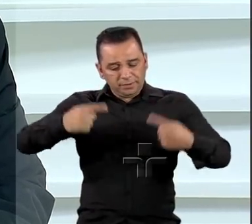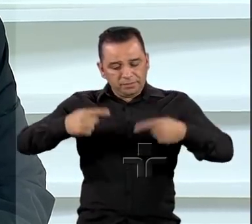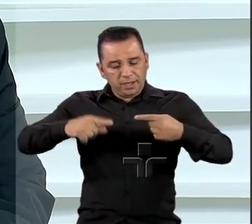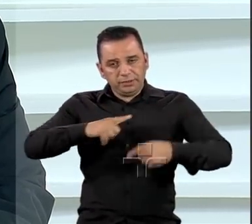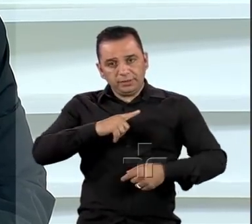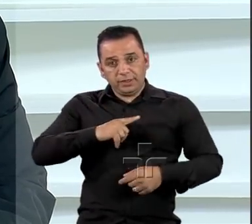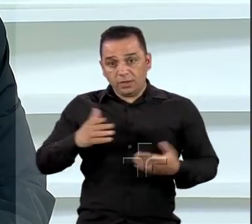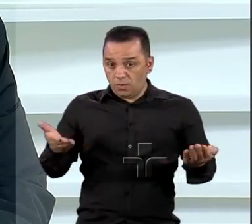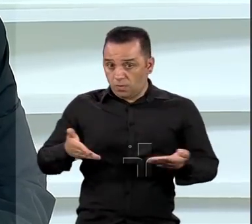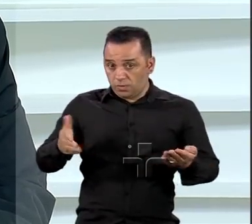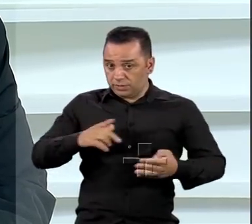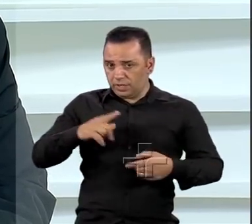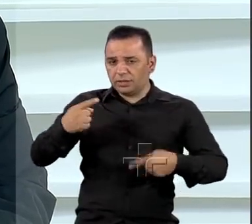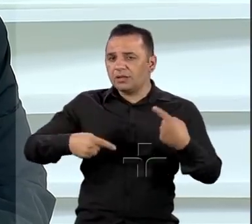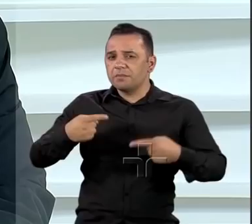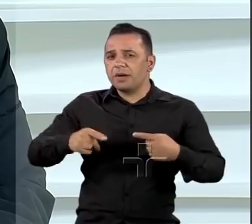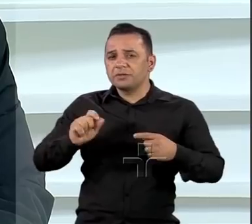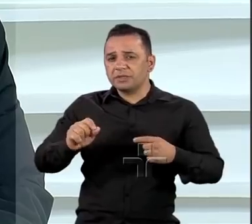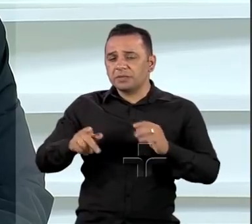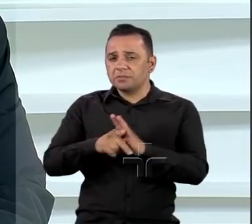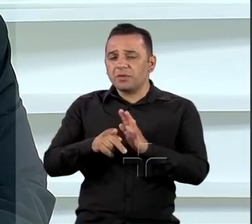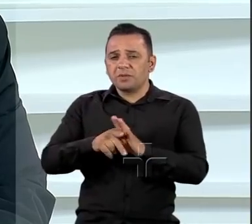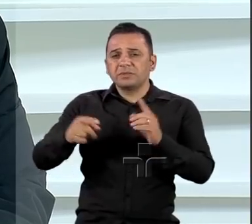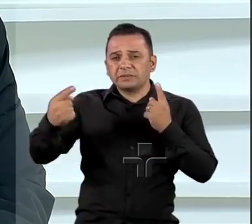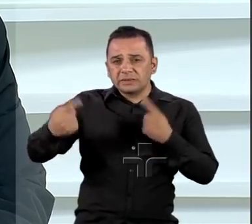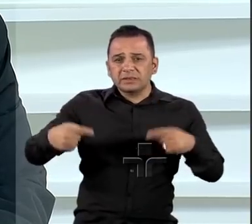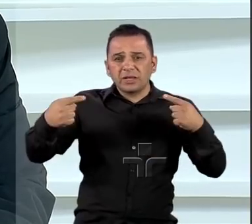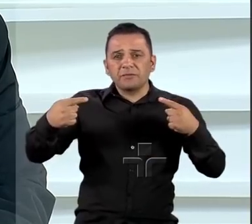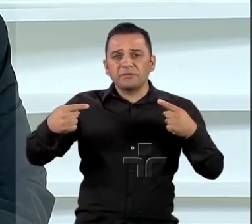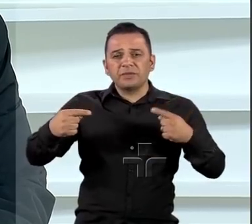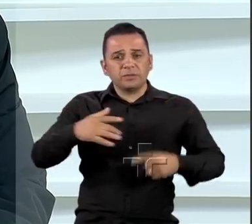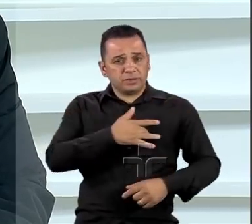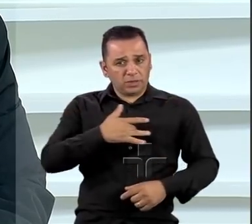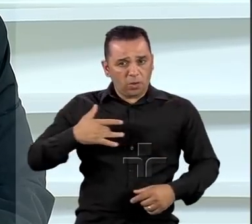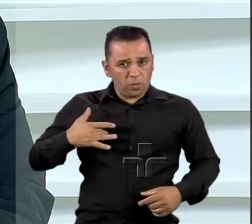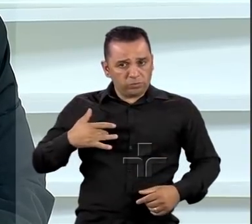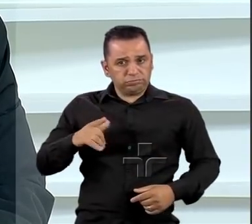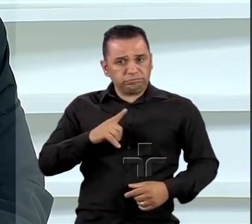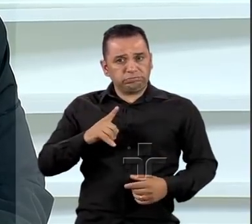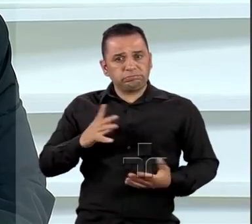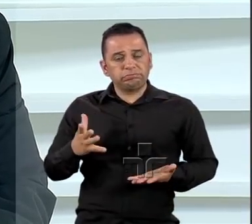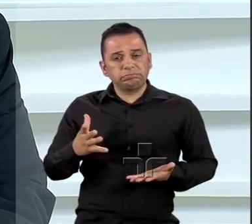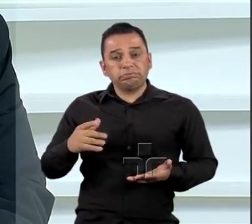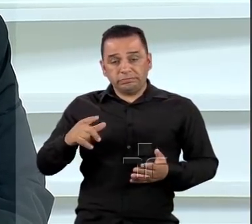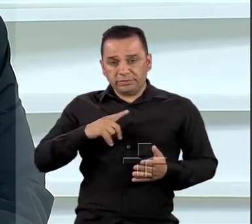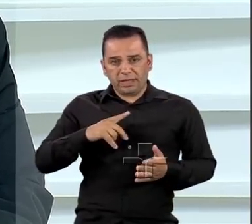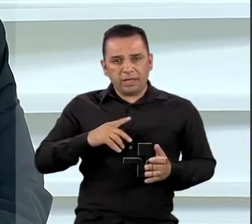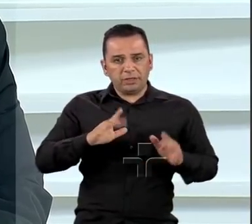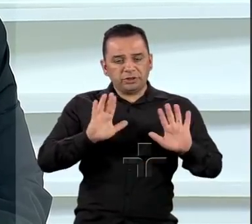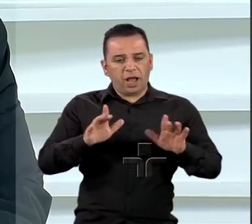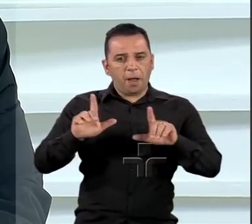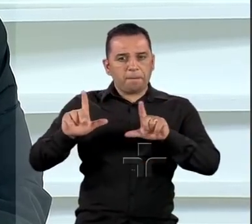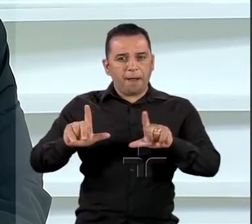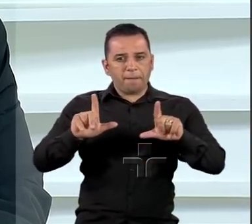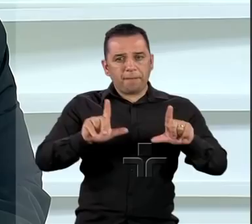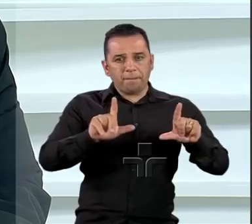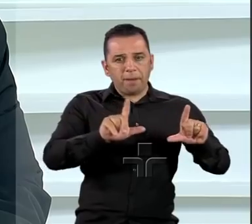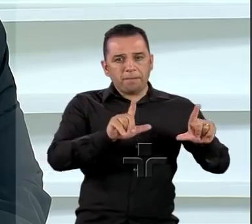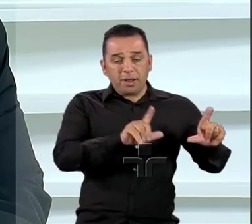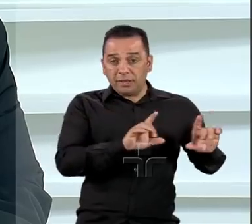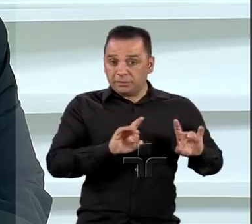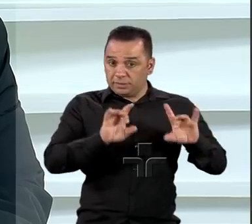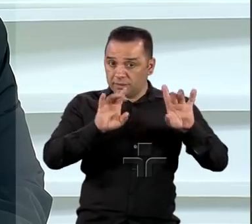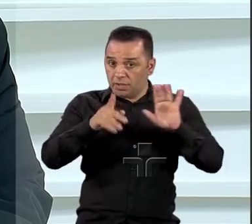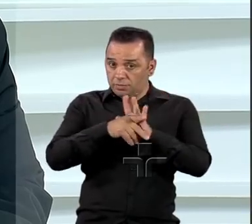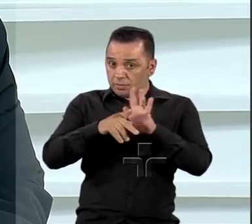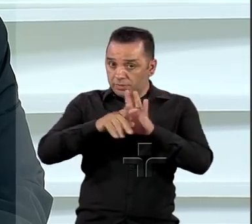hoje teremos um debate sobre os desafios da saúde. O programa fará parte de uma série especial que a TV Cultura promoverá